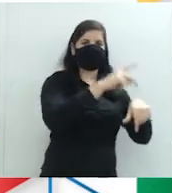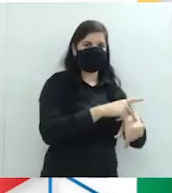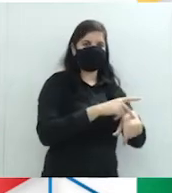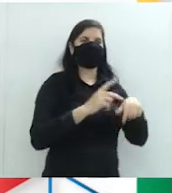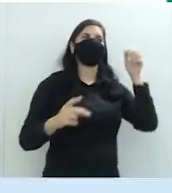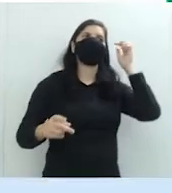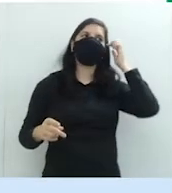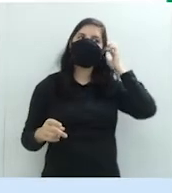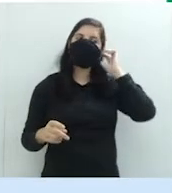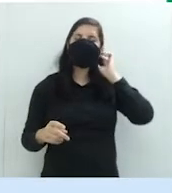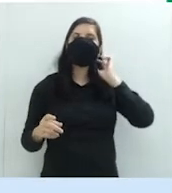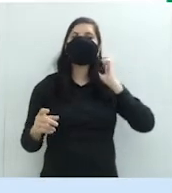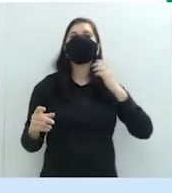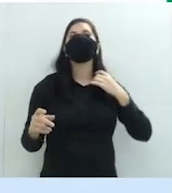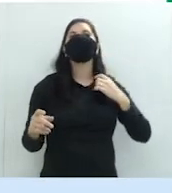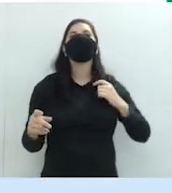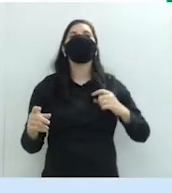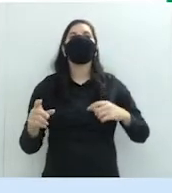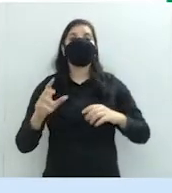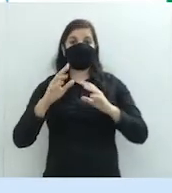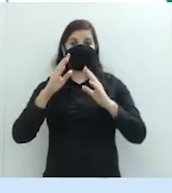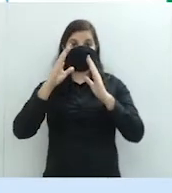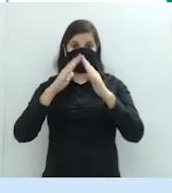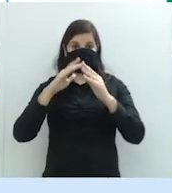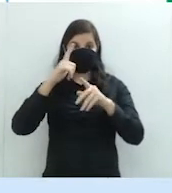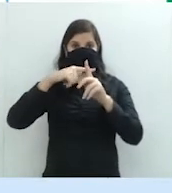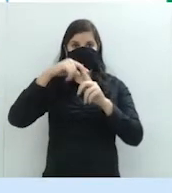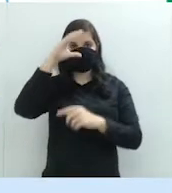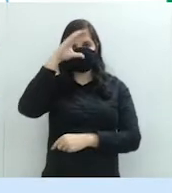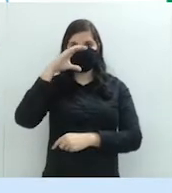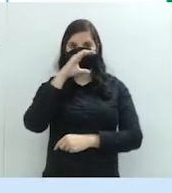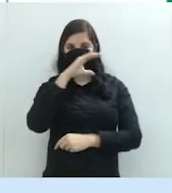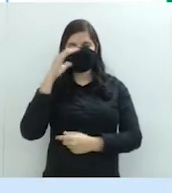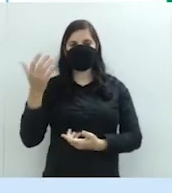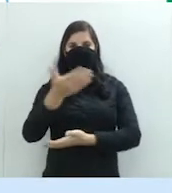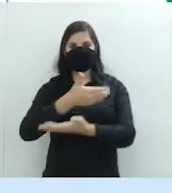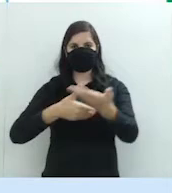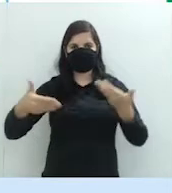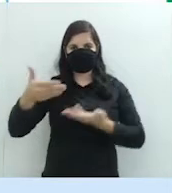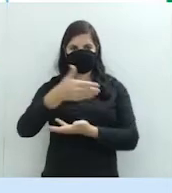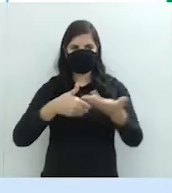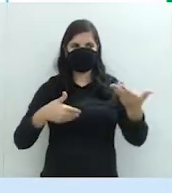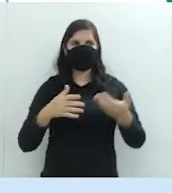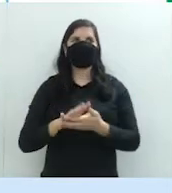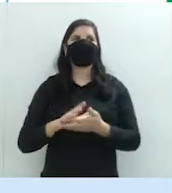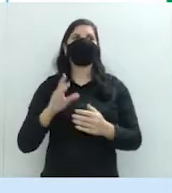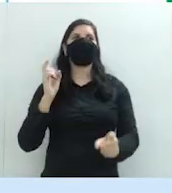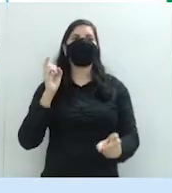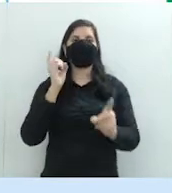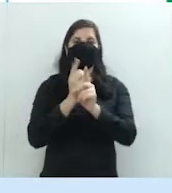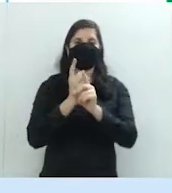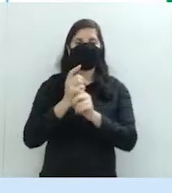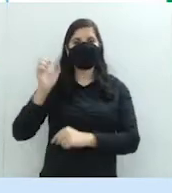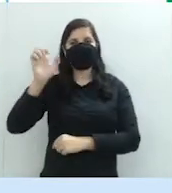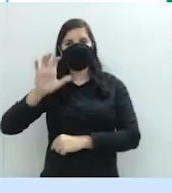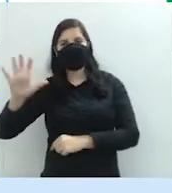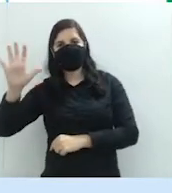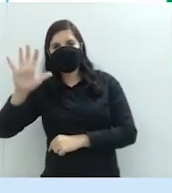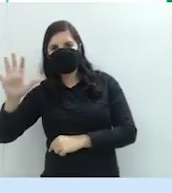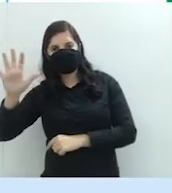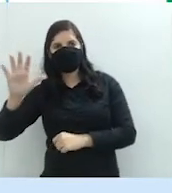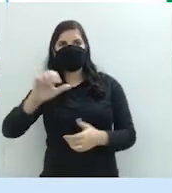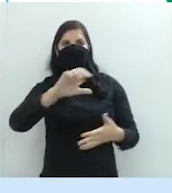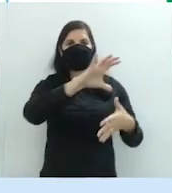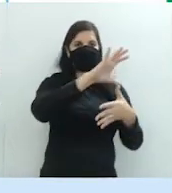né? Intermediado pela Igreja. Então é o encontro entre europeus e americanos. Então vejam só.